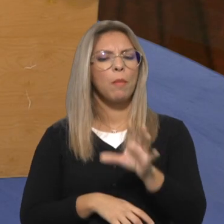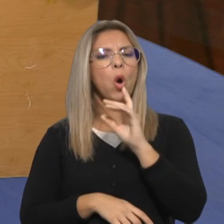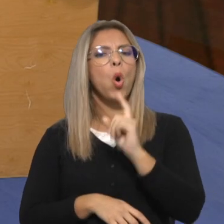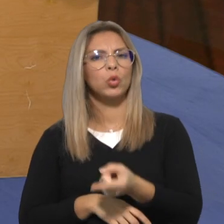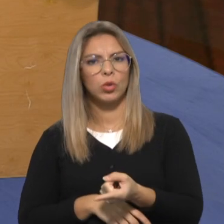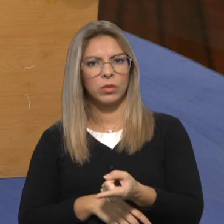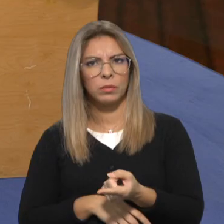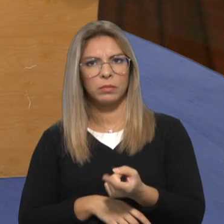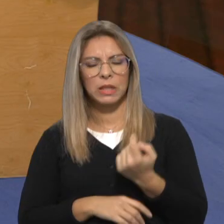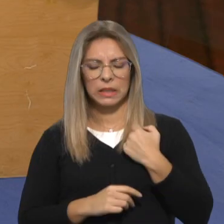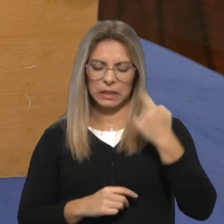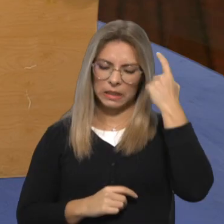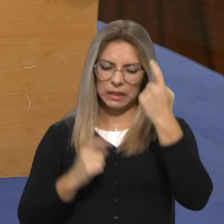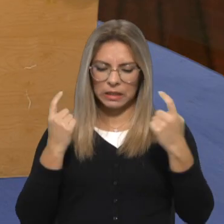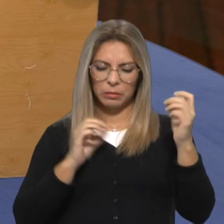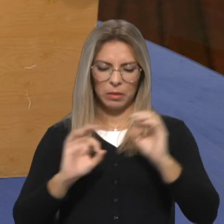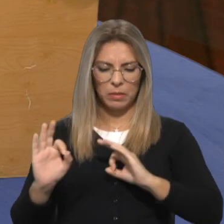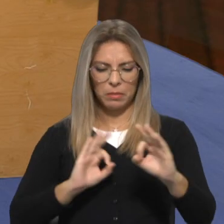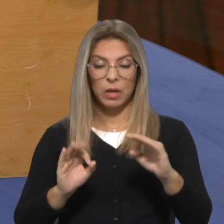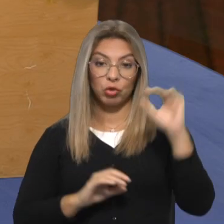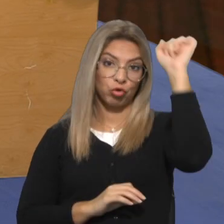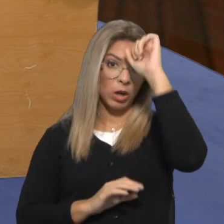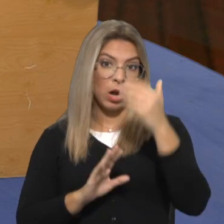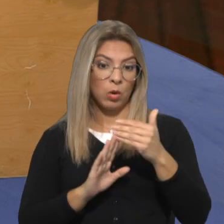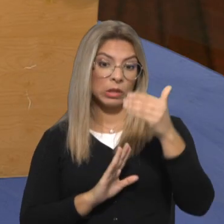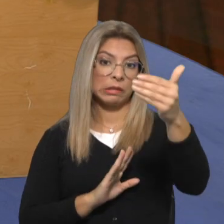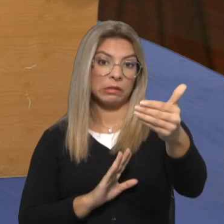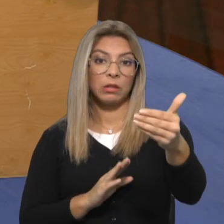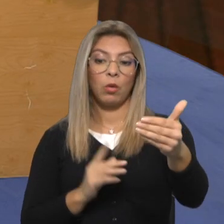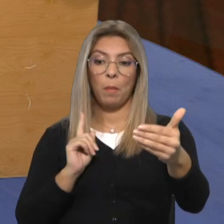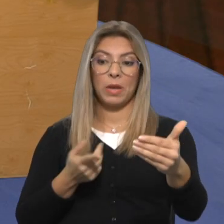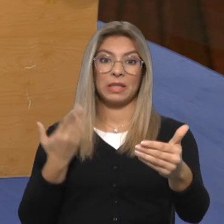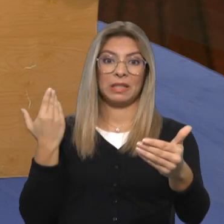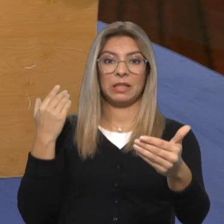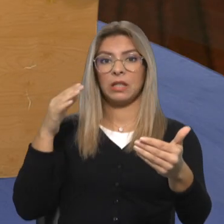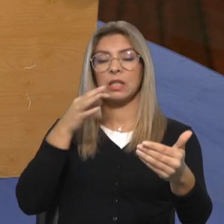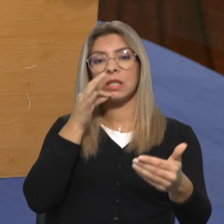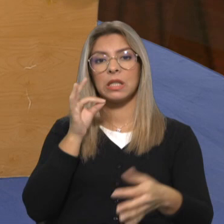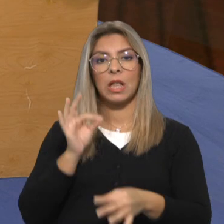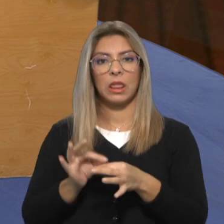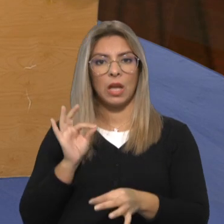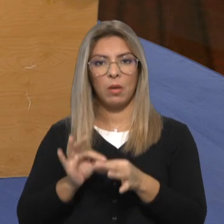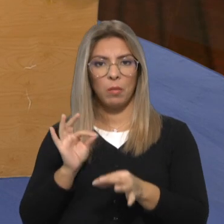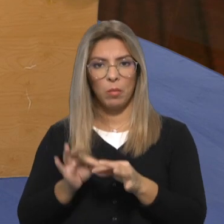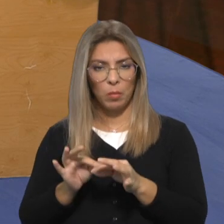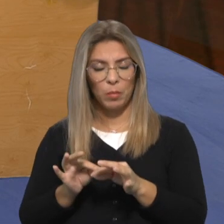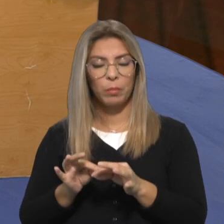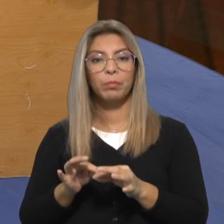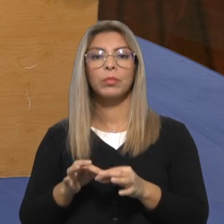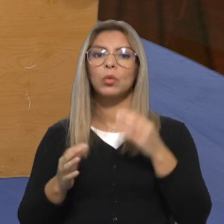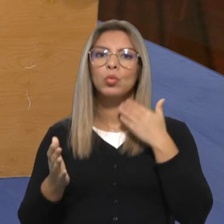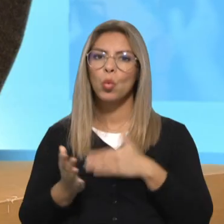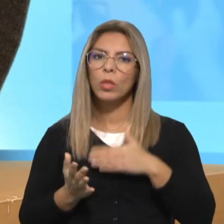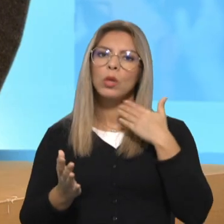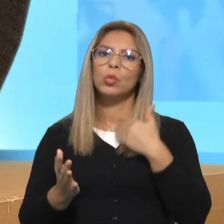nós começamos a preparar este encontro de janeiro desde setembro. E encontramos todas as segundas-feiras. E, de facto, sempre